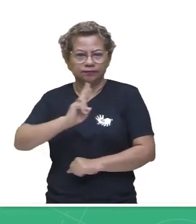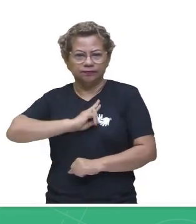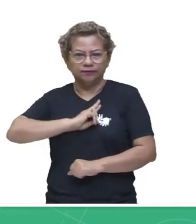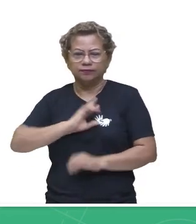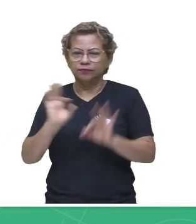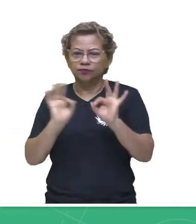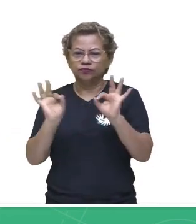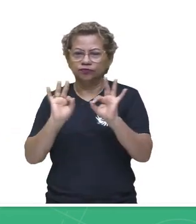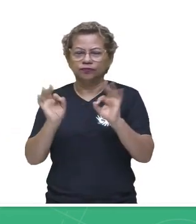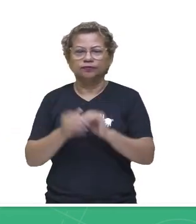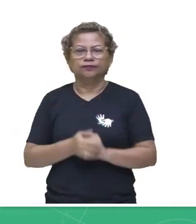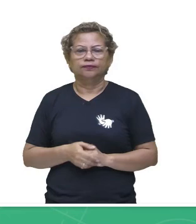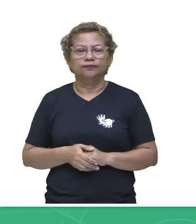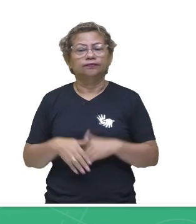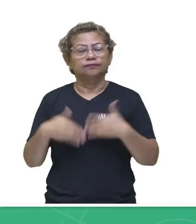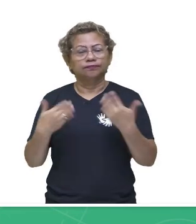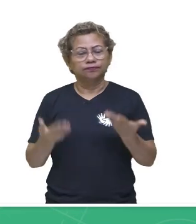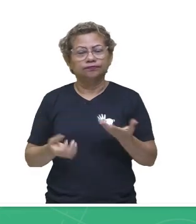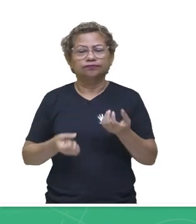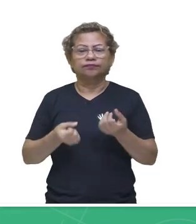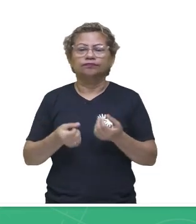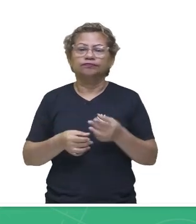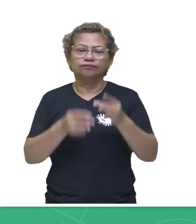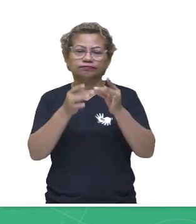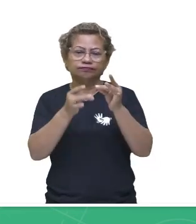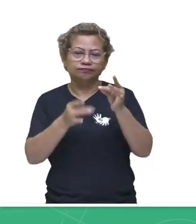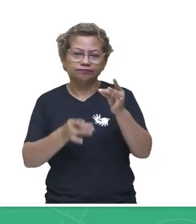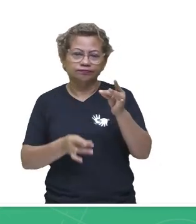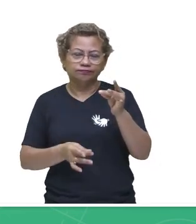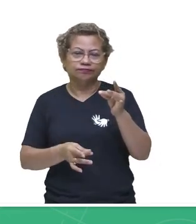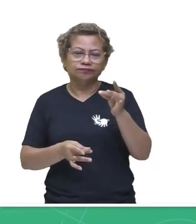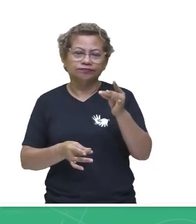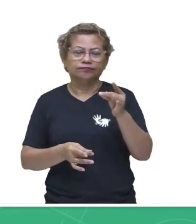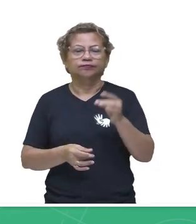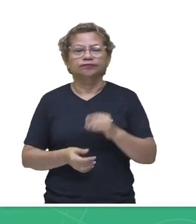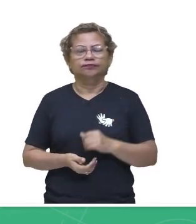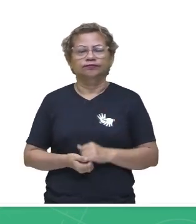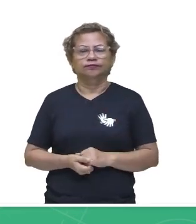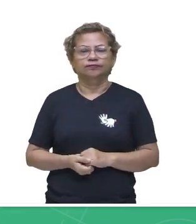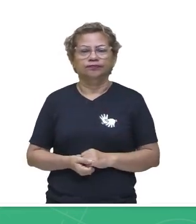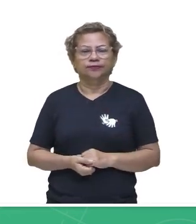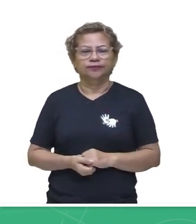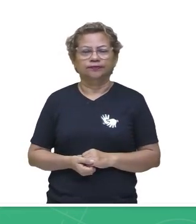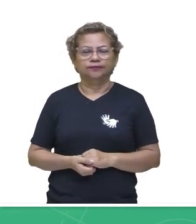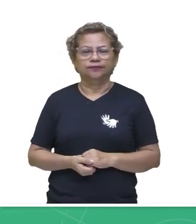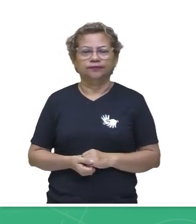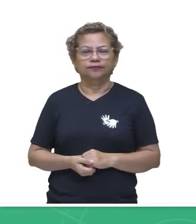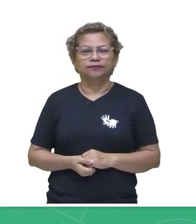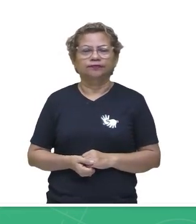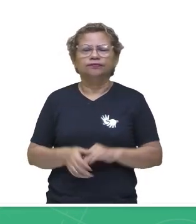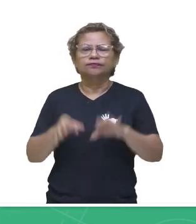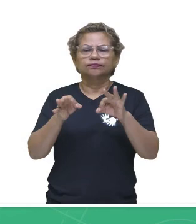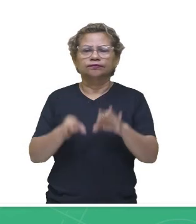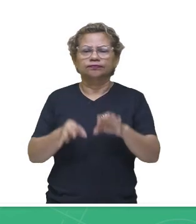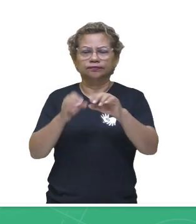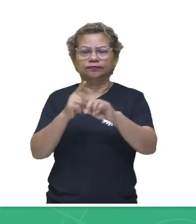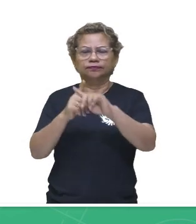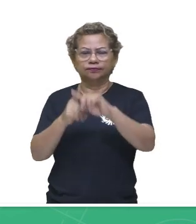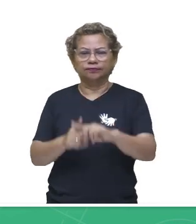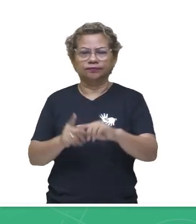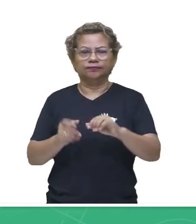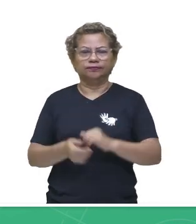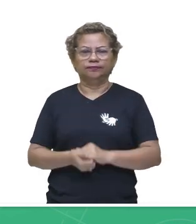Não? Então vamos comentar para fazer aí o fechamento da nossa questão. Veja qual é a alternativa correta. A